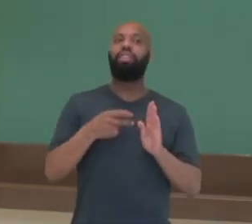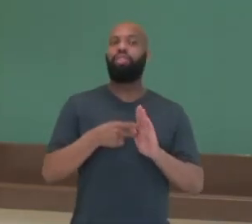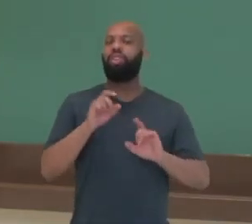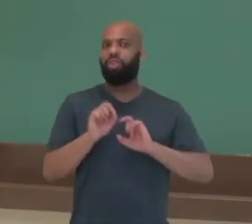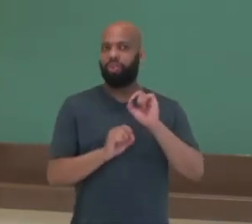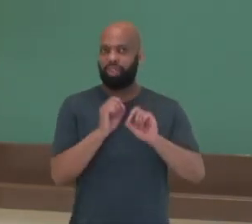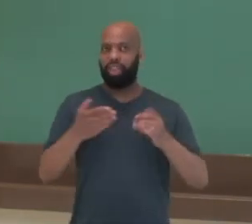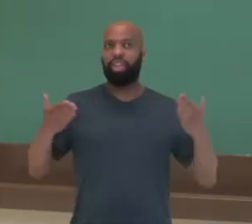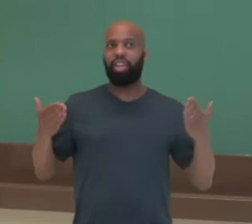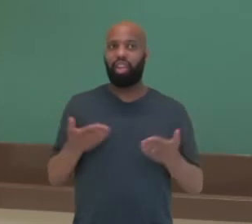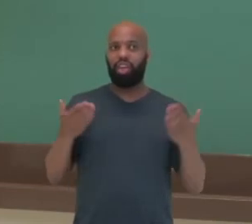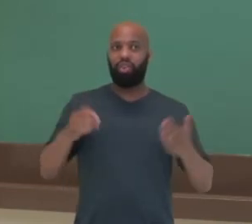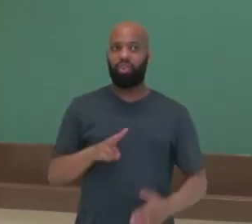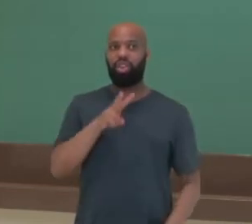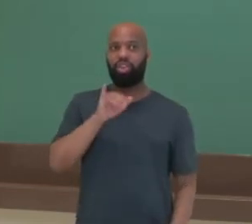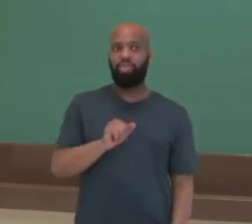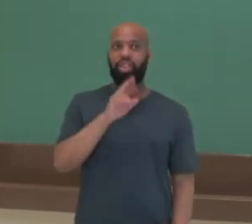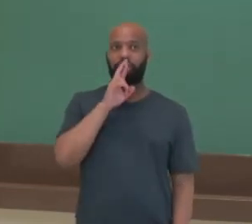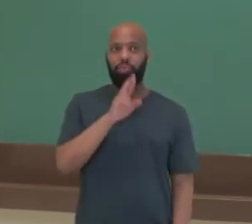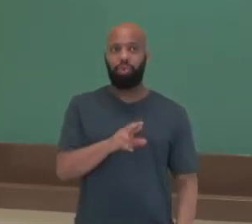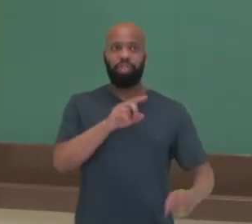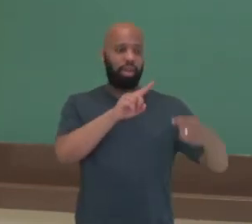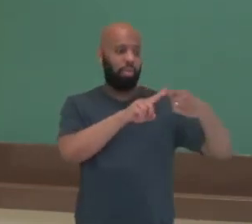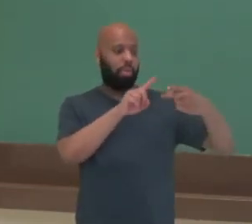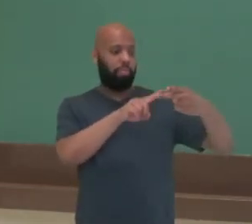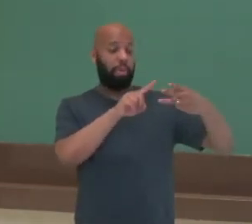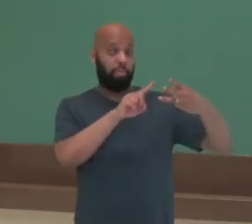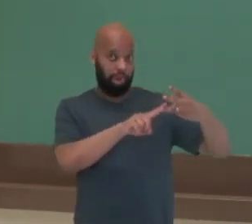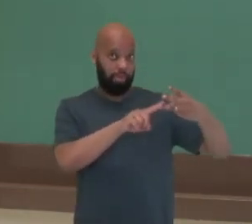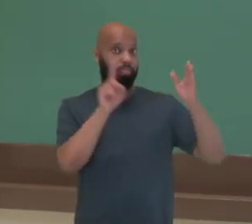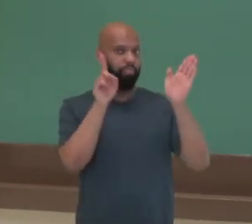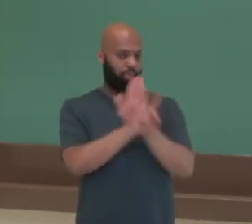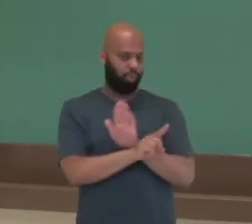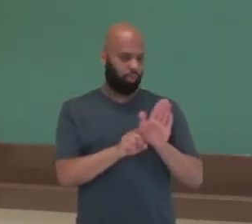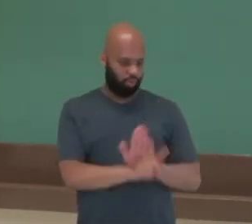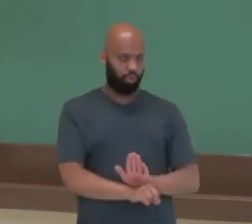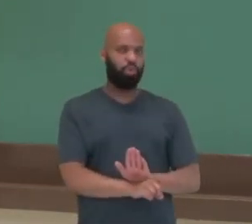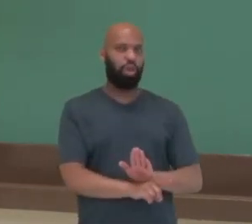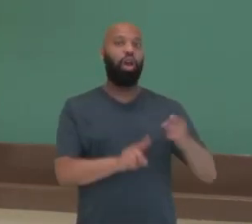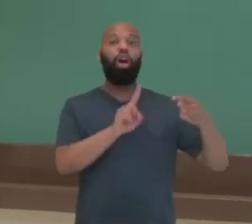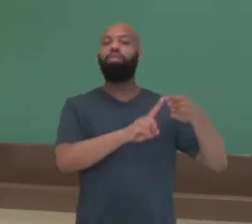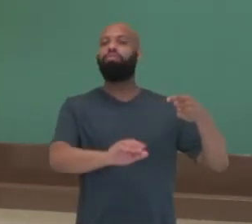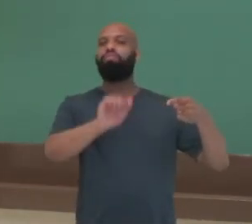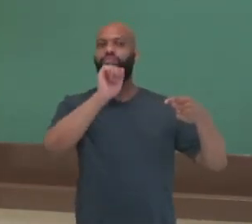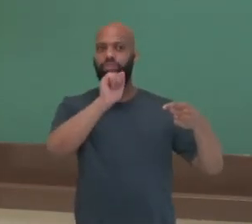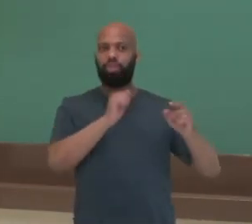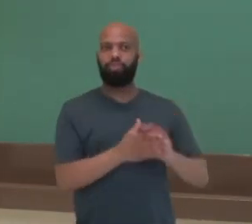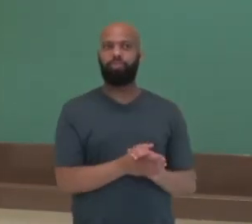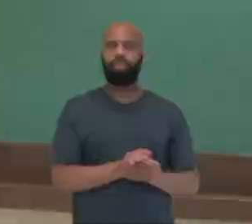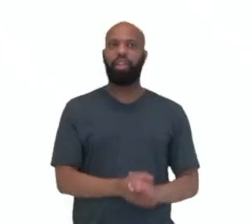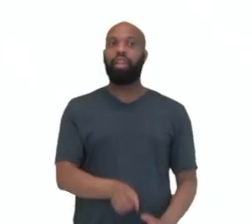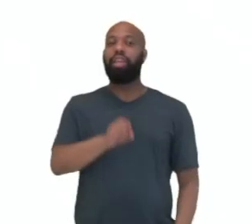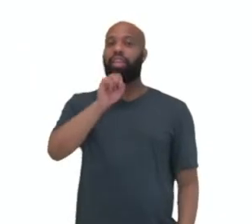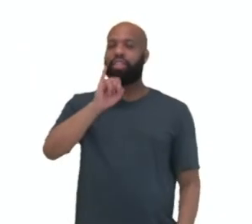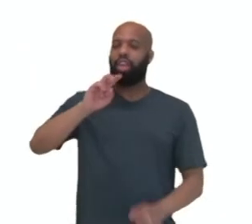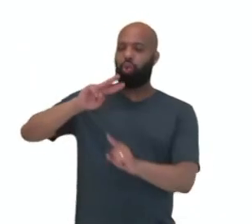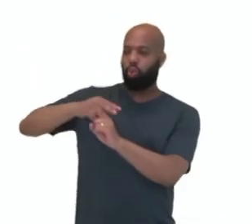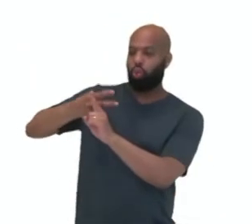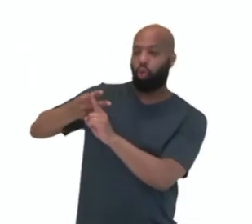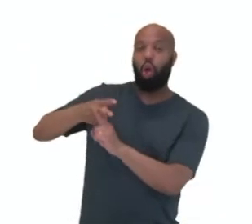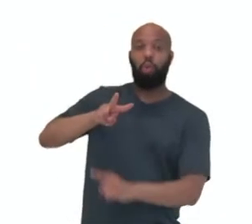Então, vamos responder às seguintes perguntas. Letra A. Ao dobrar